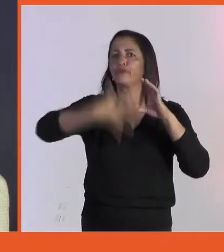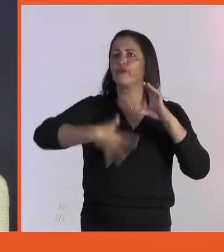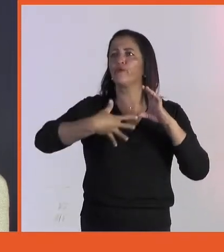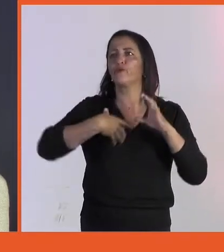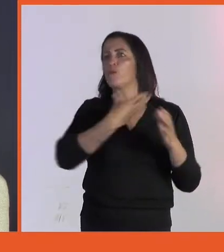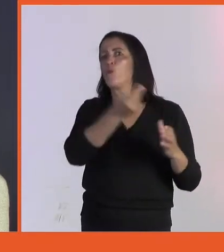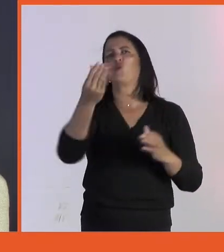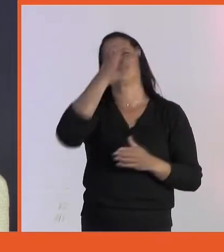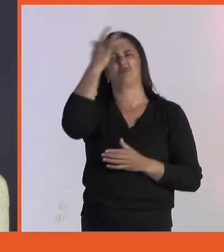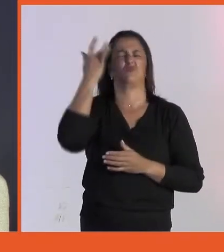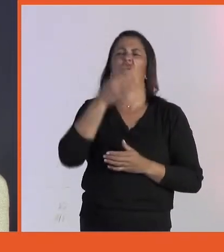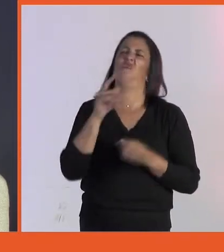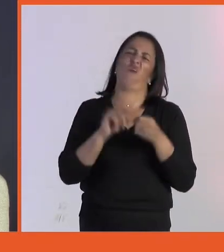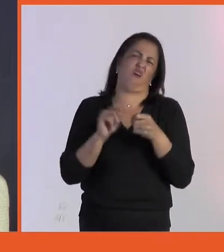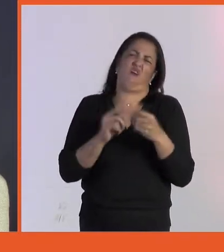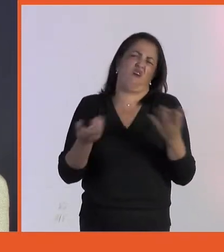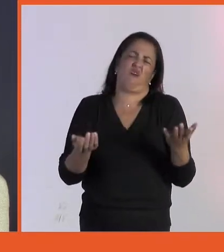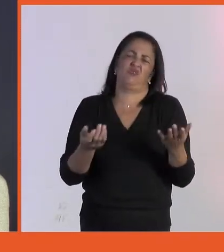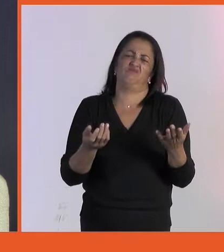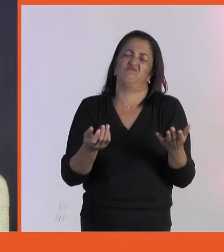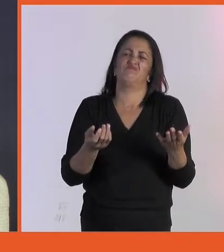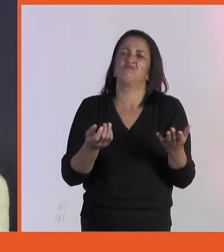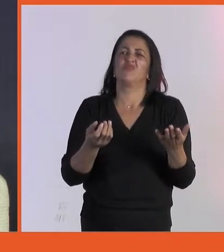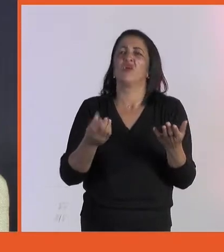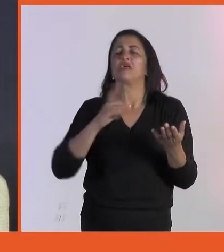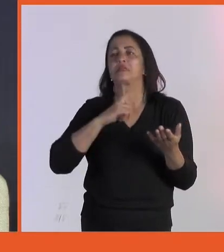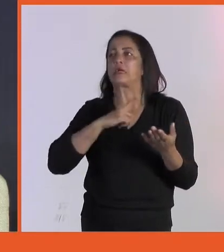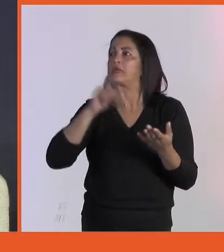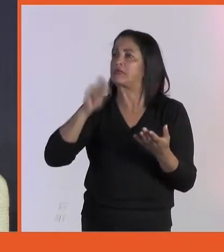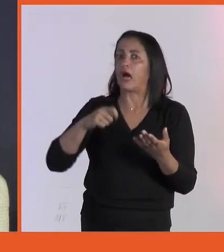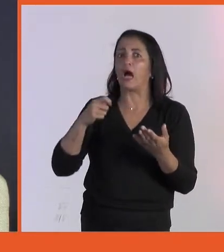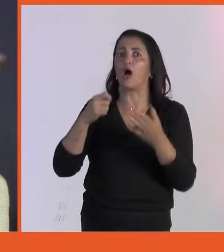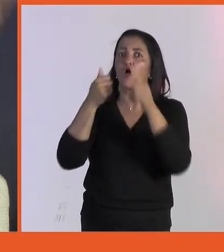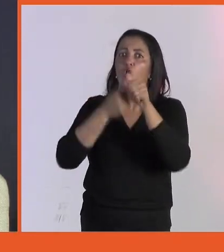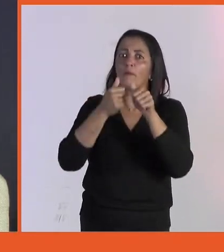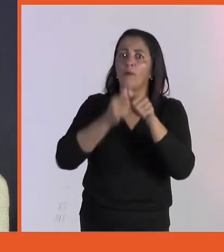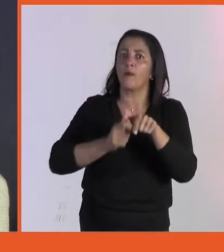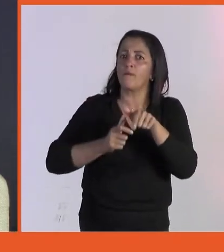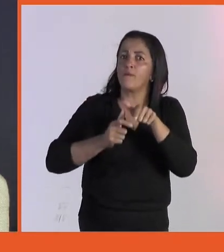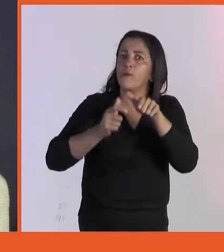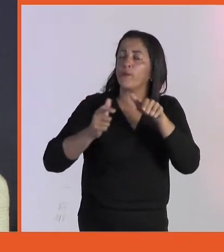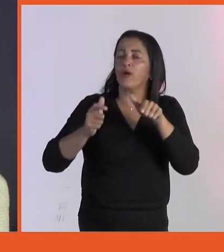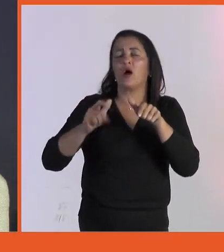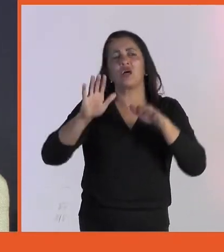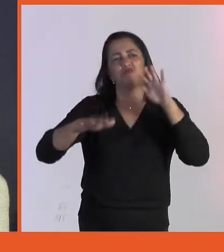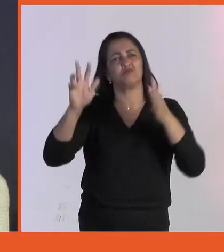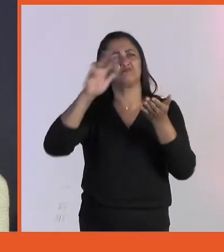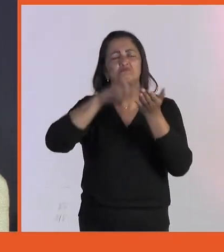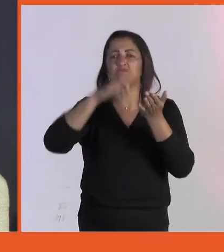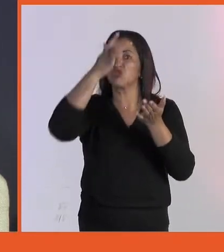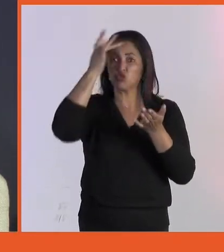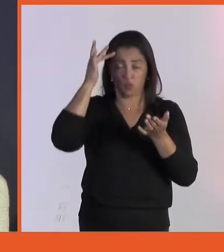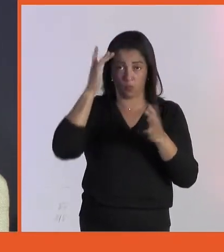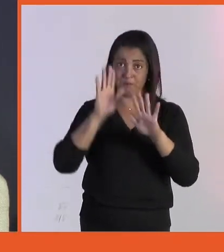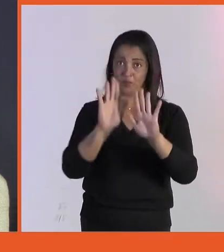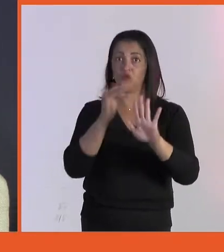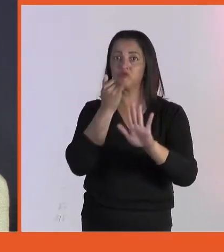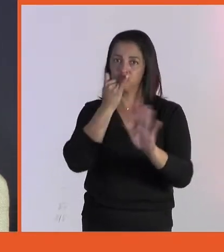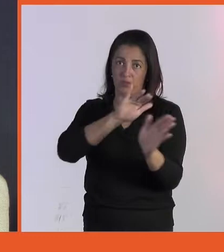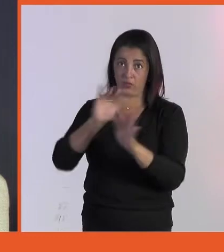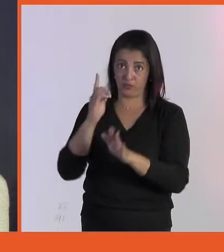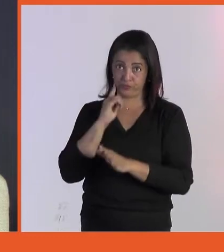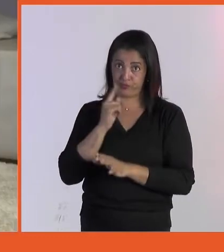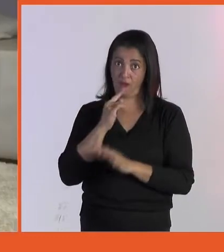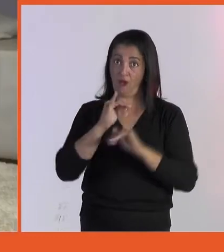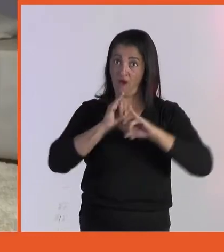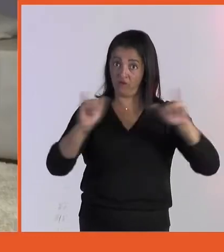faz. O que mais? E a comunidade, ela nasce justamente quando você entende que elas chegam pelo seu conteúdo, mas elas ficam por você. É,